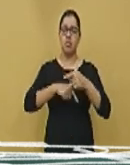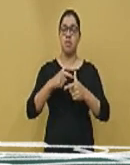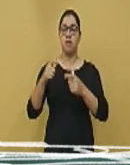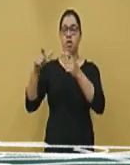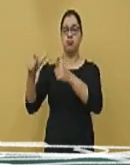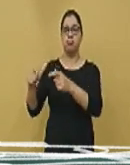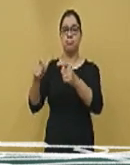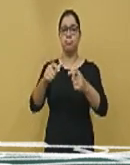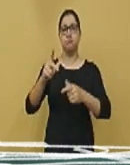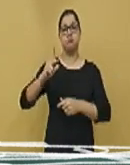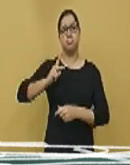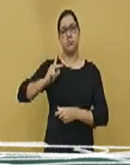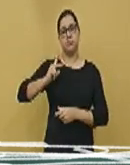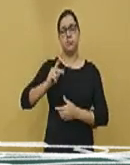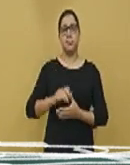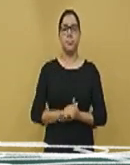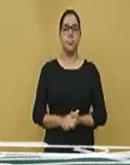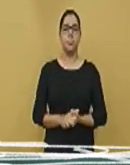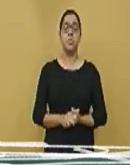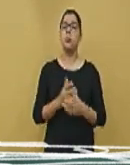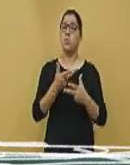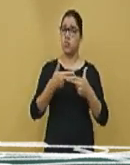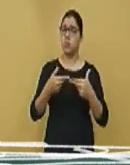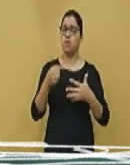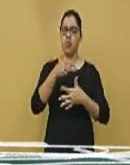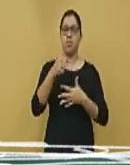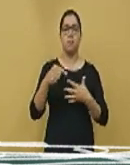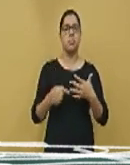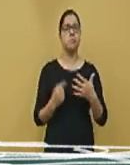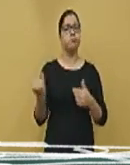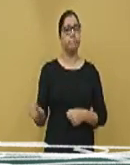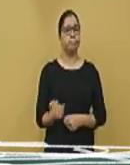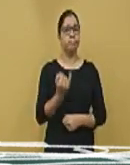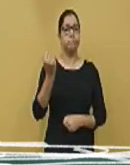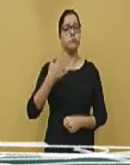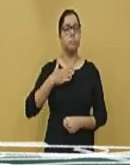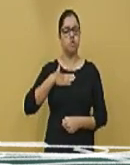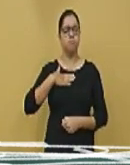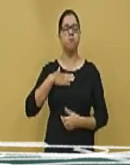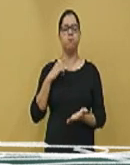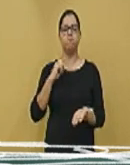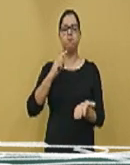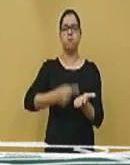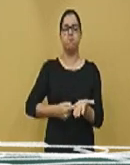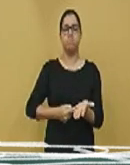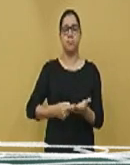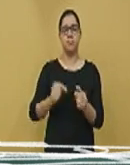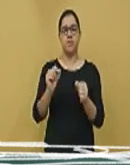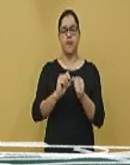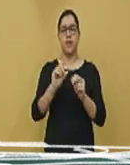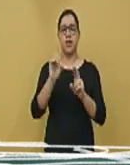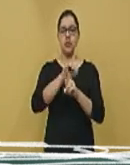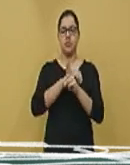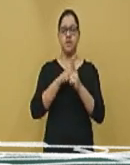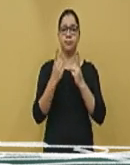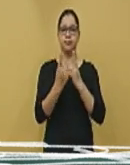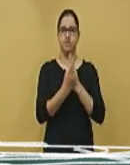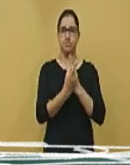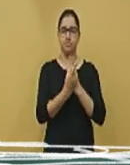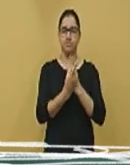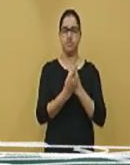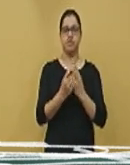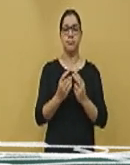ensino. São ações que nós nos comprometemos a fazer enquanto UFGD em ação, caso